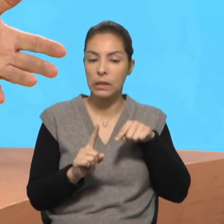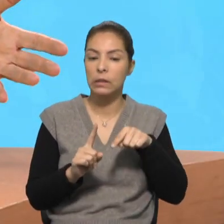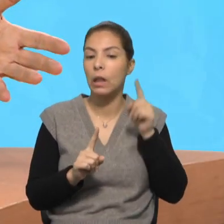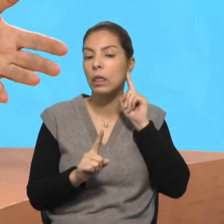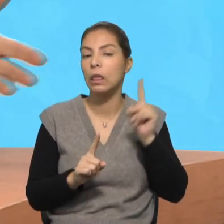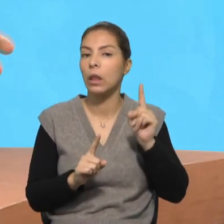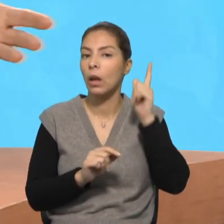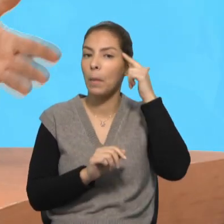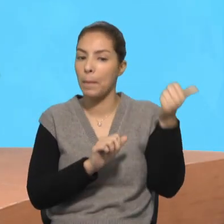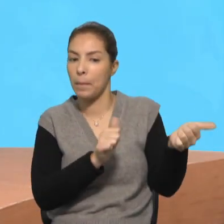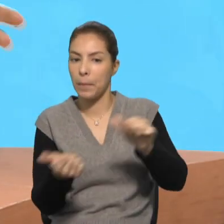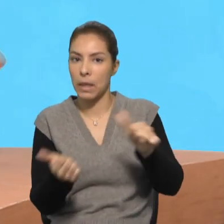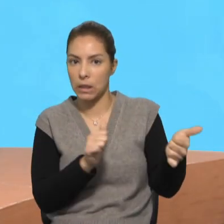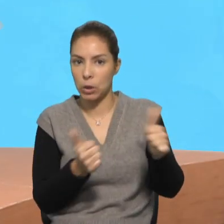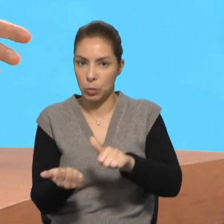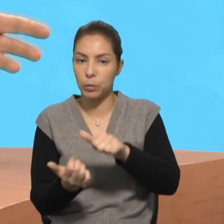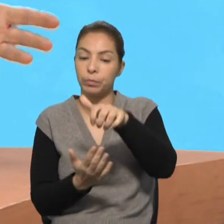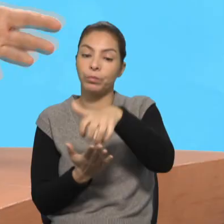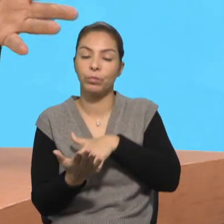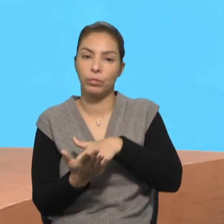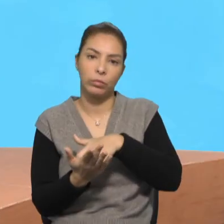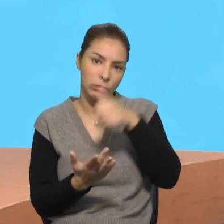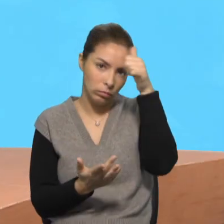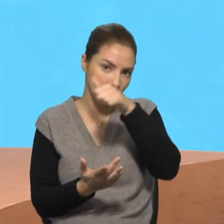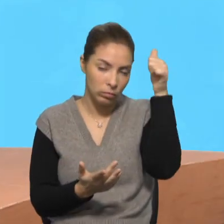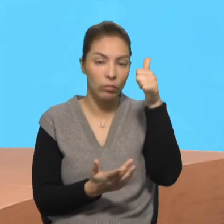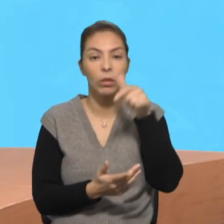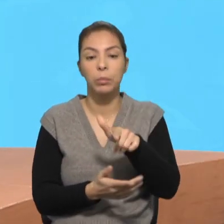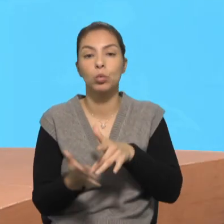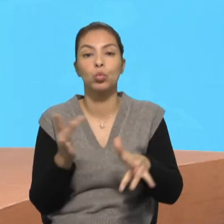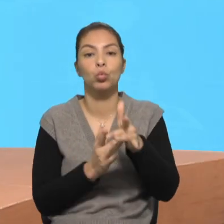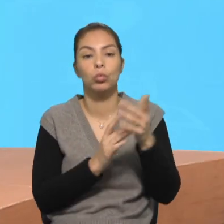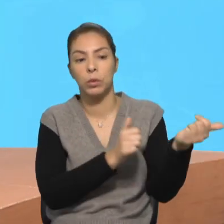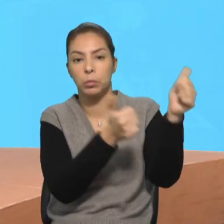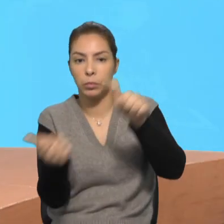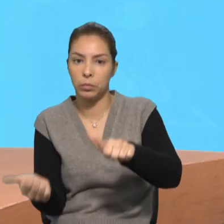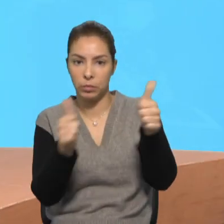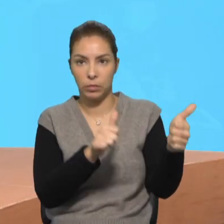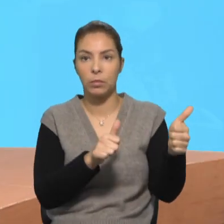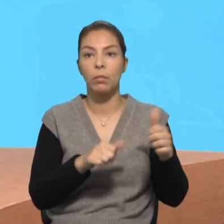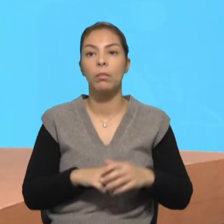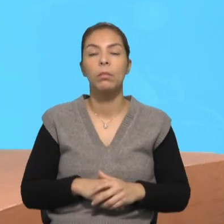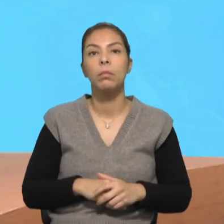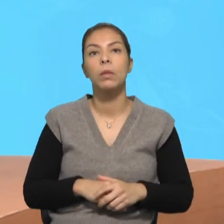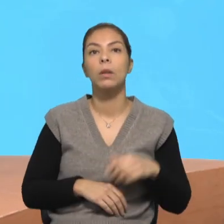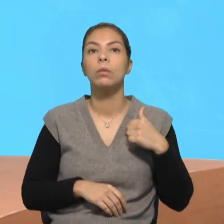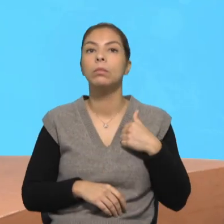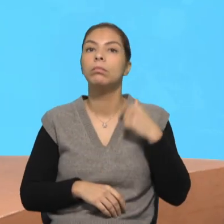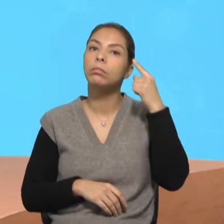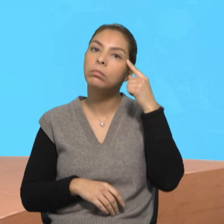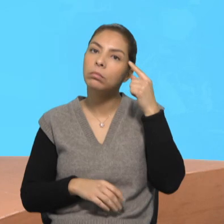batismo, em que a liturgia celebra o batismo de Jesus. E eu escolhi como eco